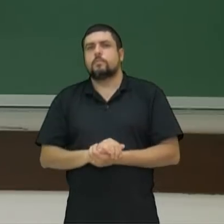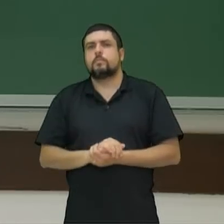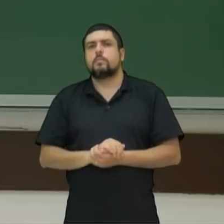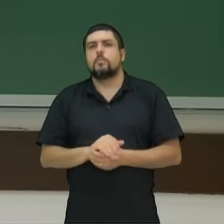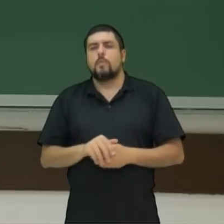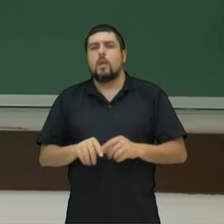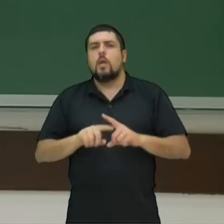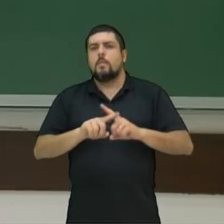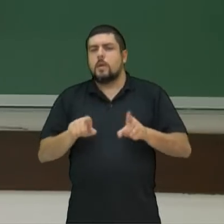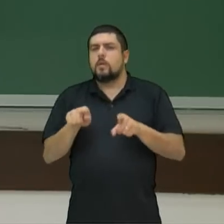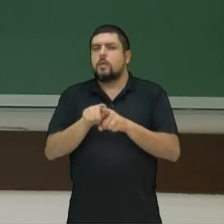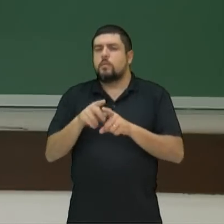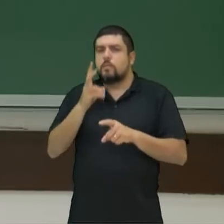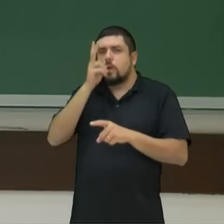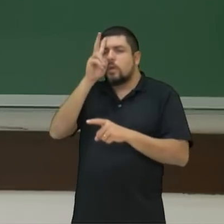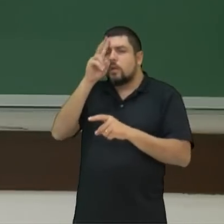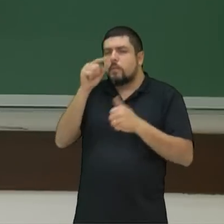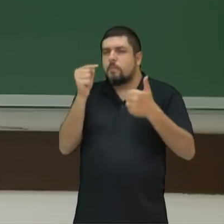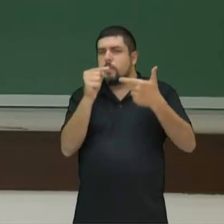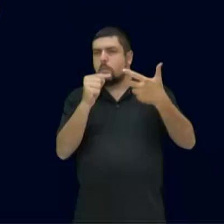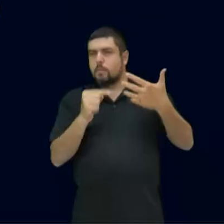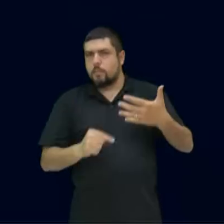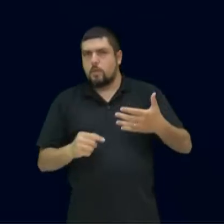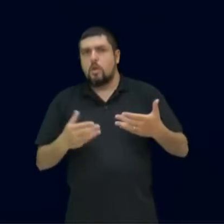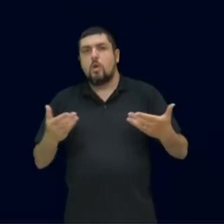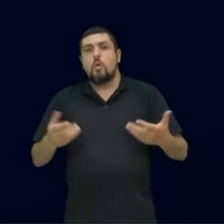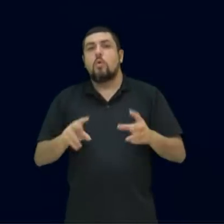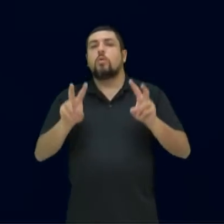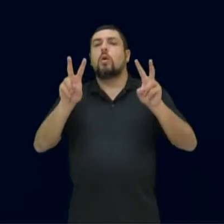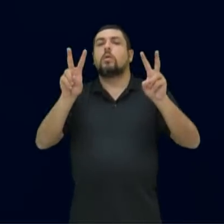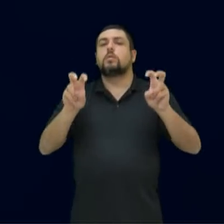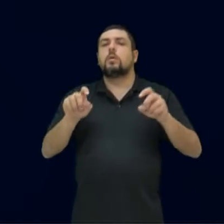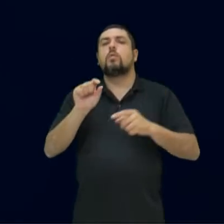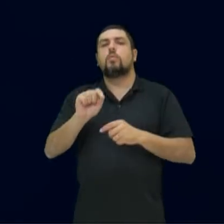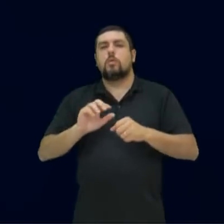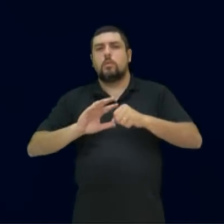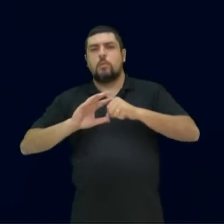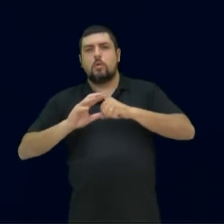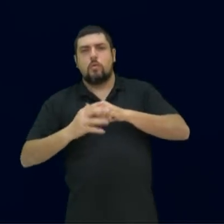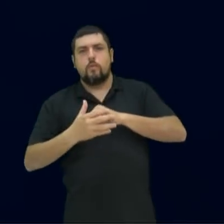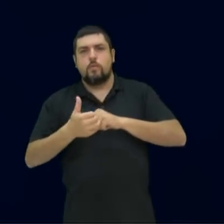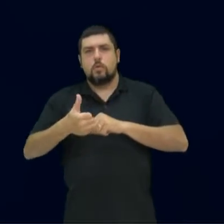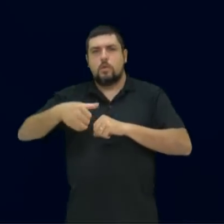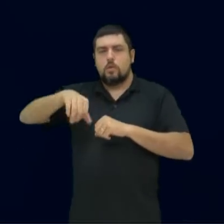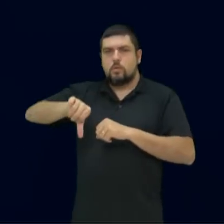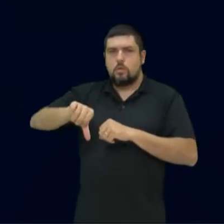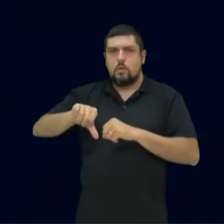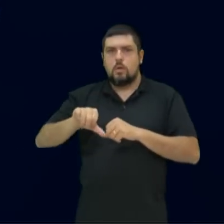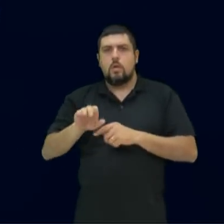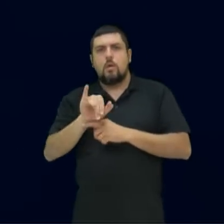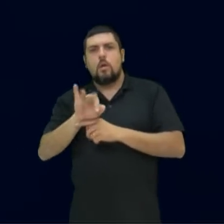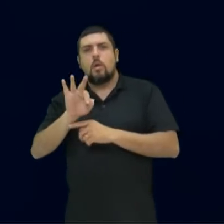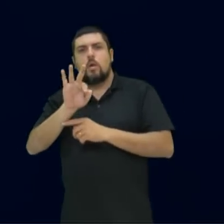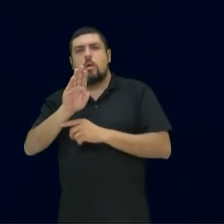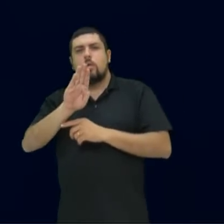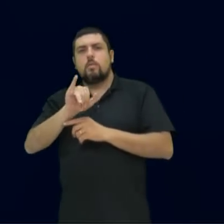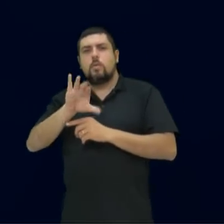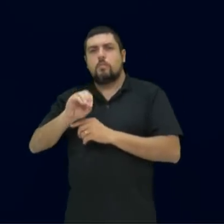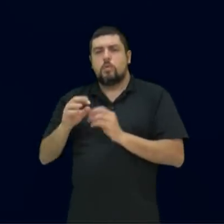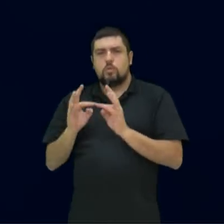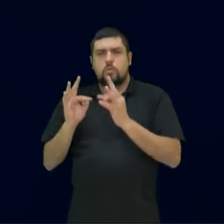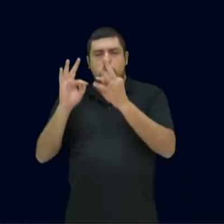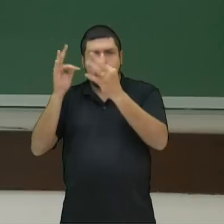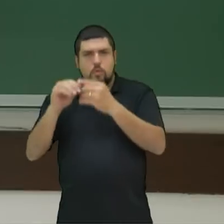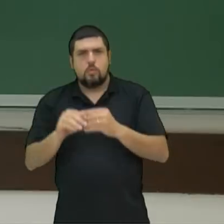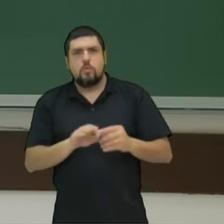gente vai relembrar outras coisas também. Então, o tema da aula de hoje é Covid-19, biotecnologia, bioética e síndromes